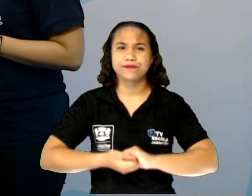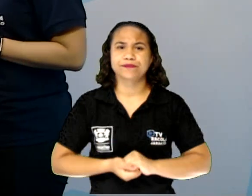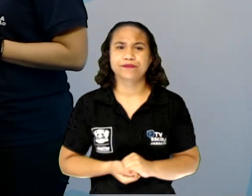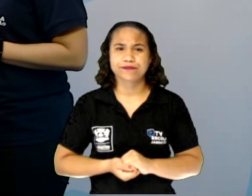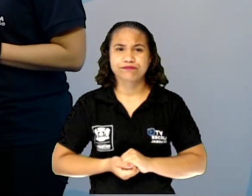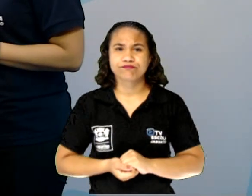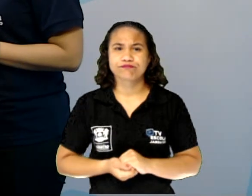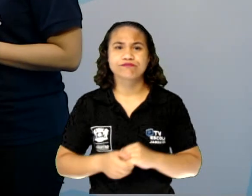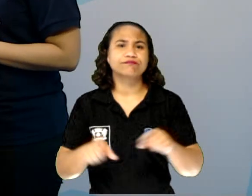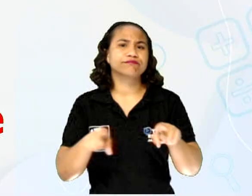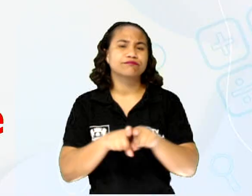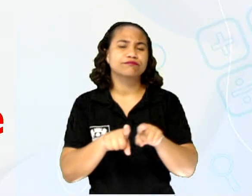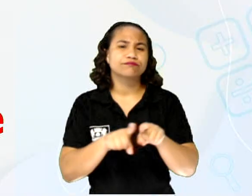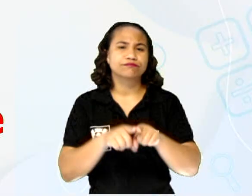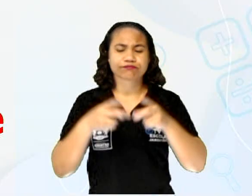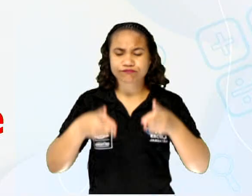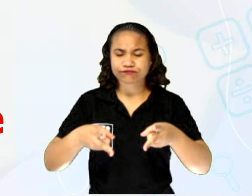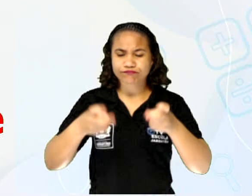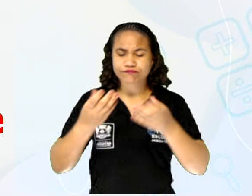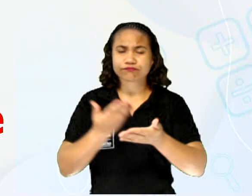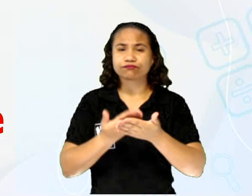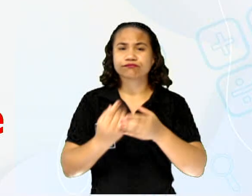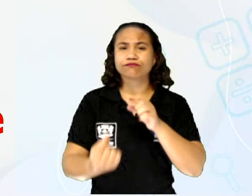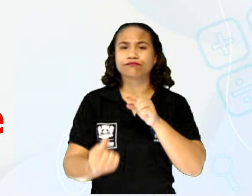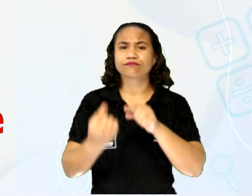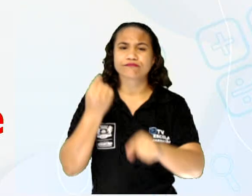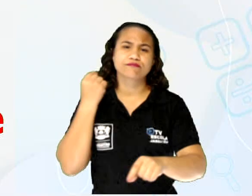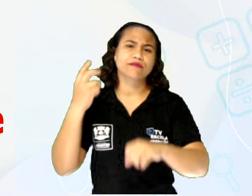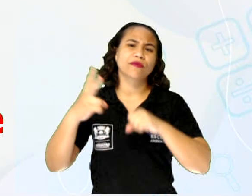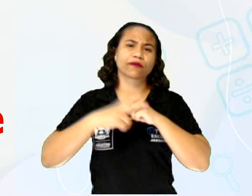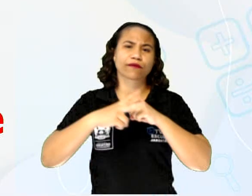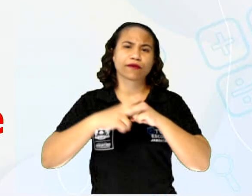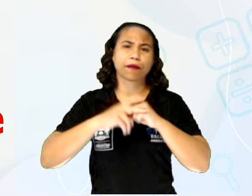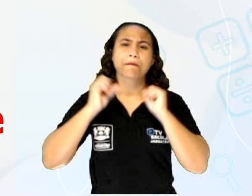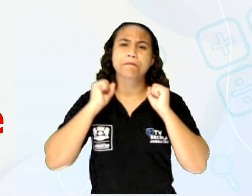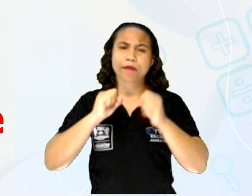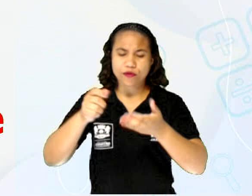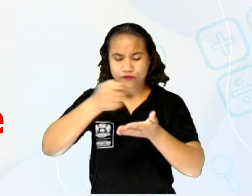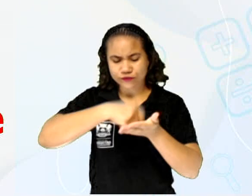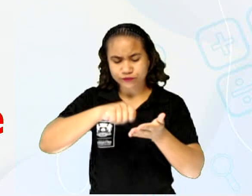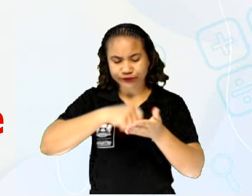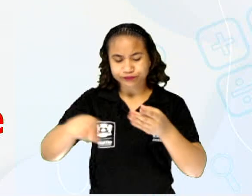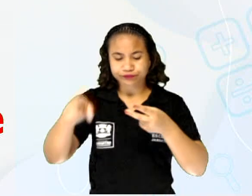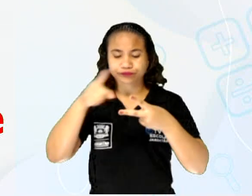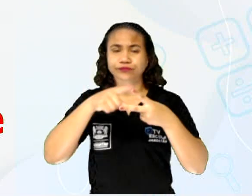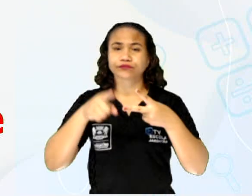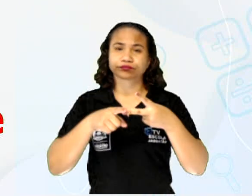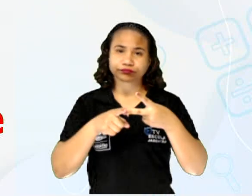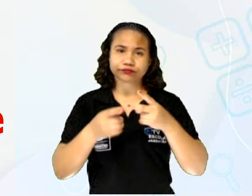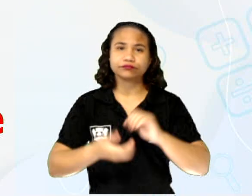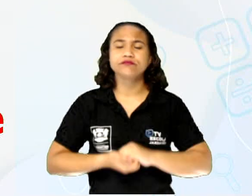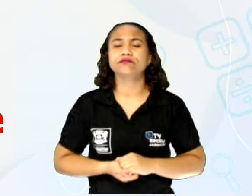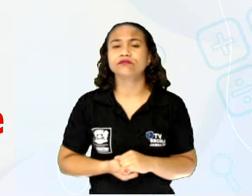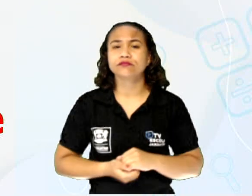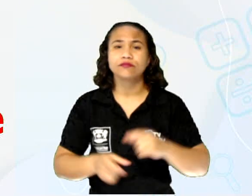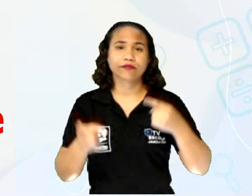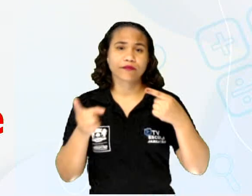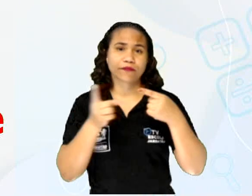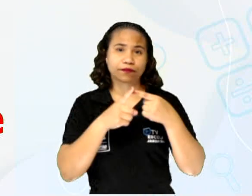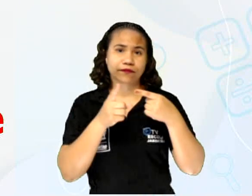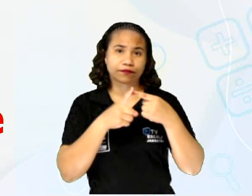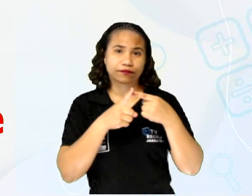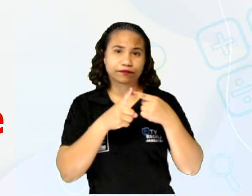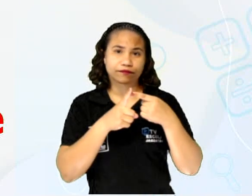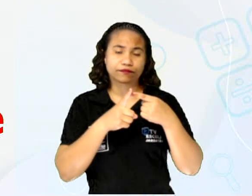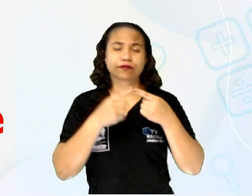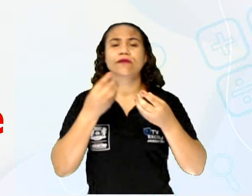também viu na aula passada que o verbo to be ele pode ser escrito de duas maneiras, digamos assim. Uma é da forma